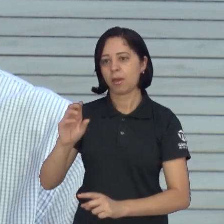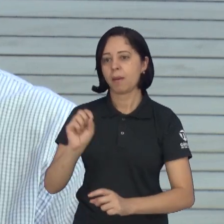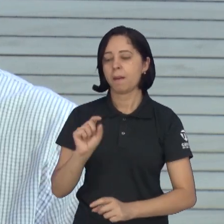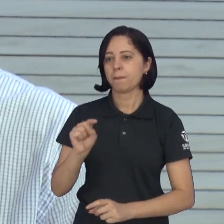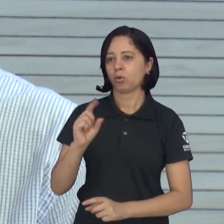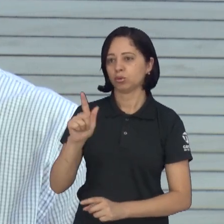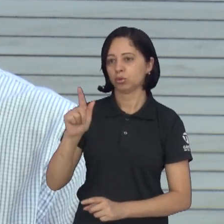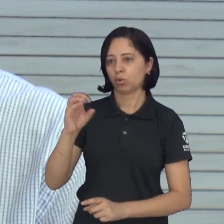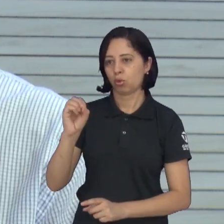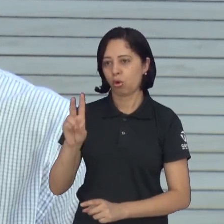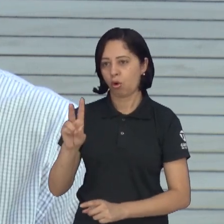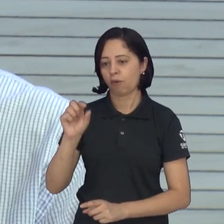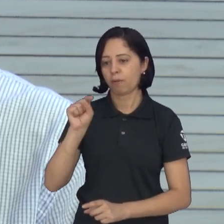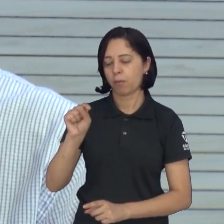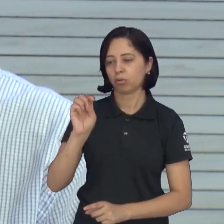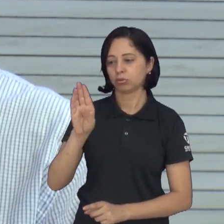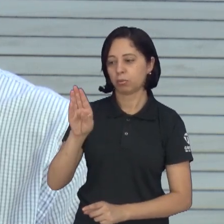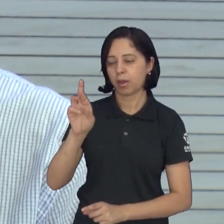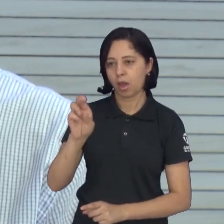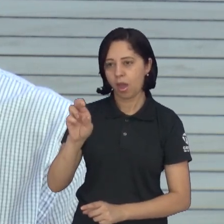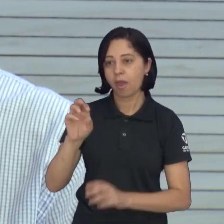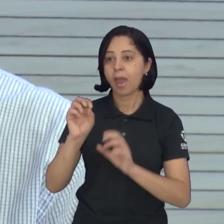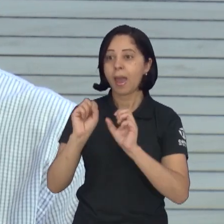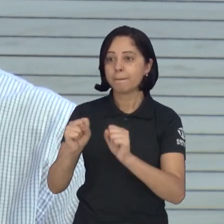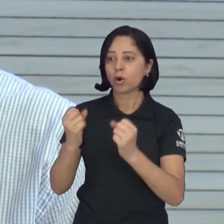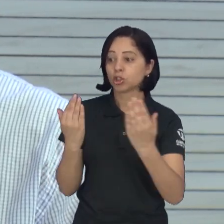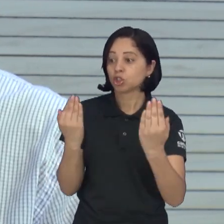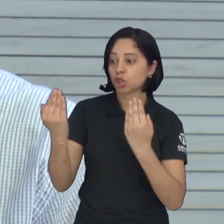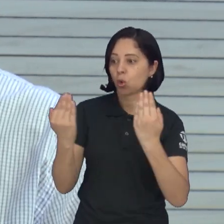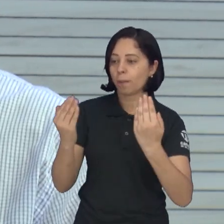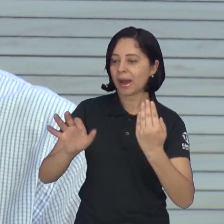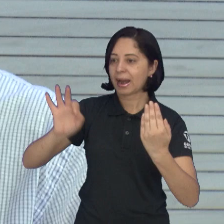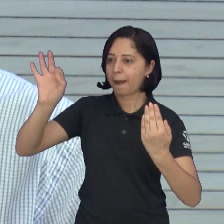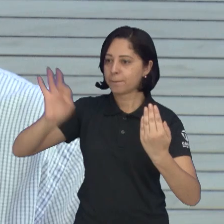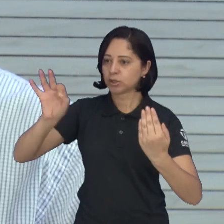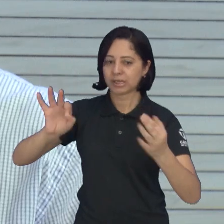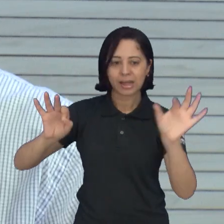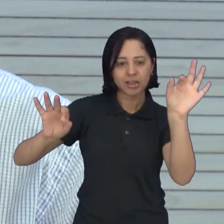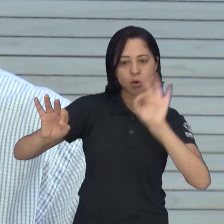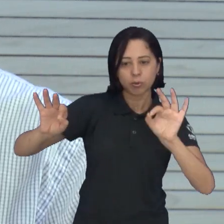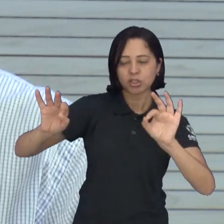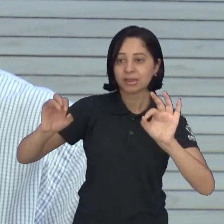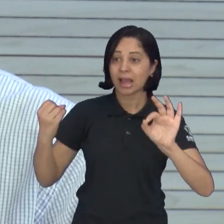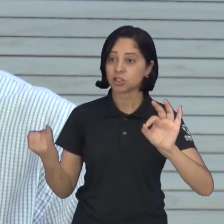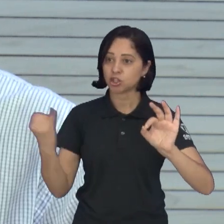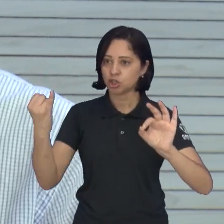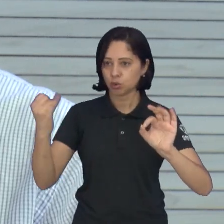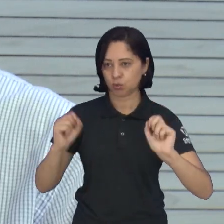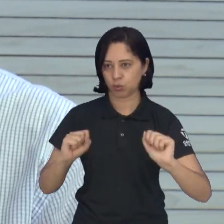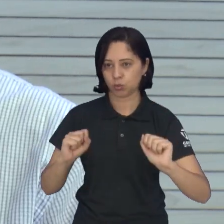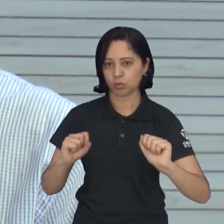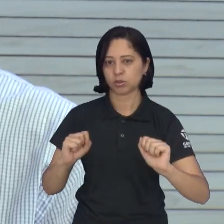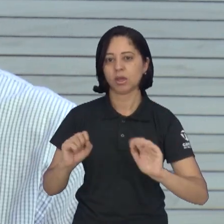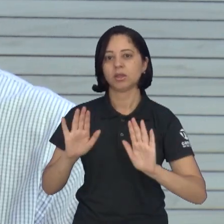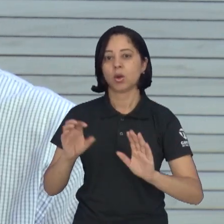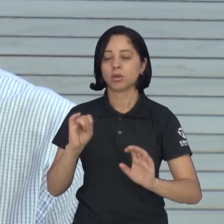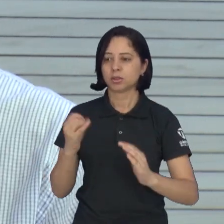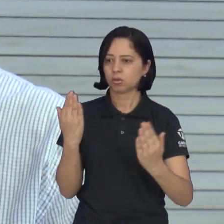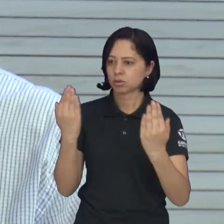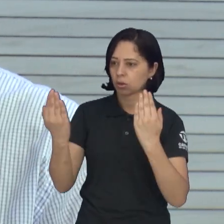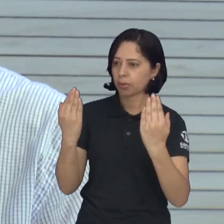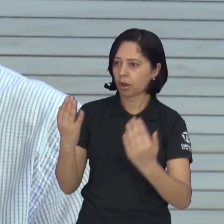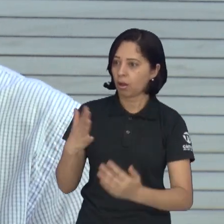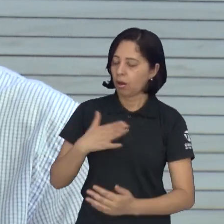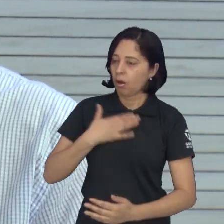bcb.gov.br, em que ele pode comparar as taxas dos cartões em vários bancos. E quando a gente compara, a gente assusta,